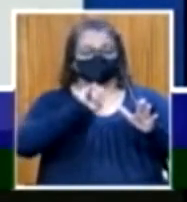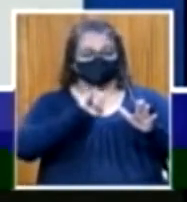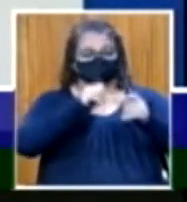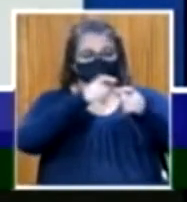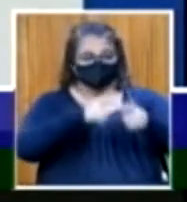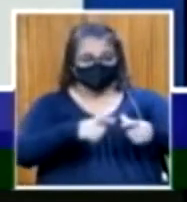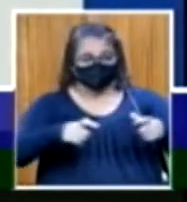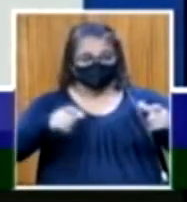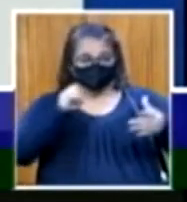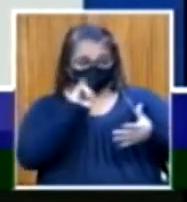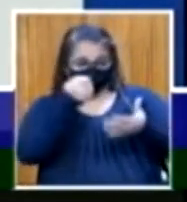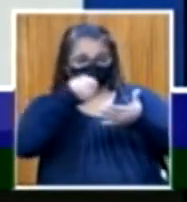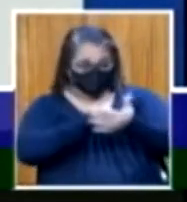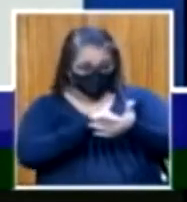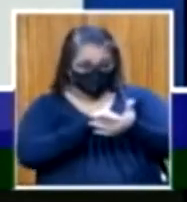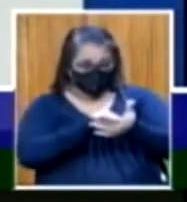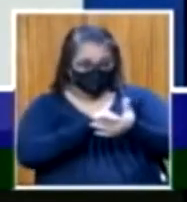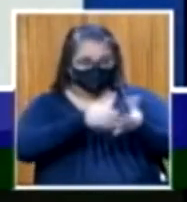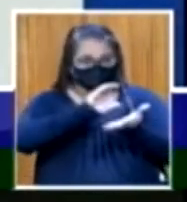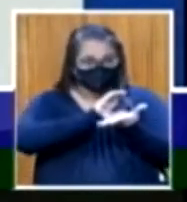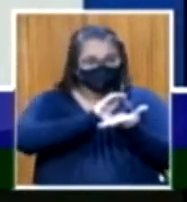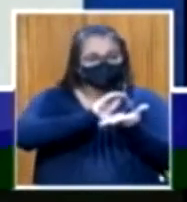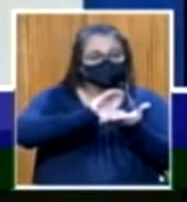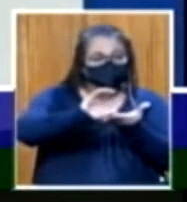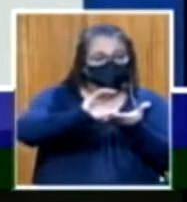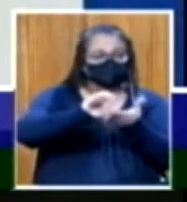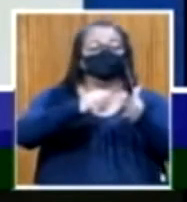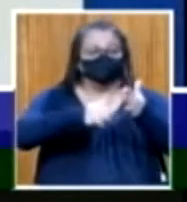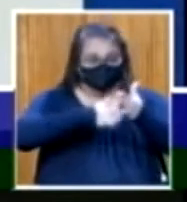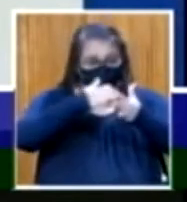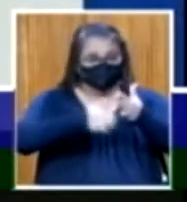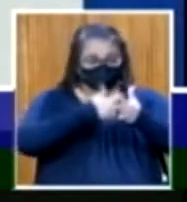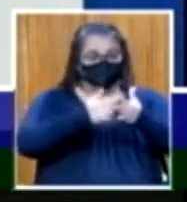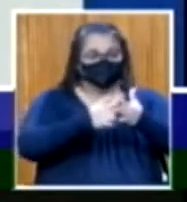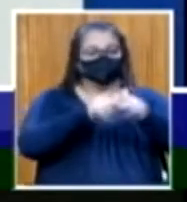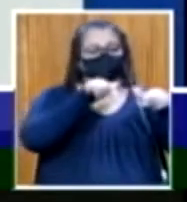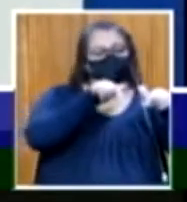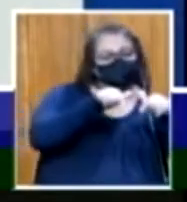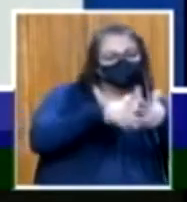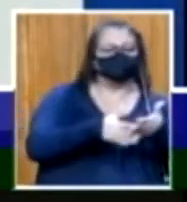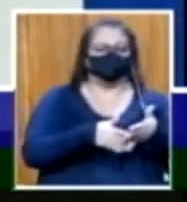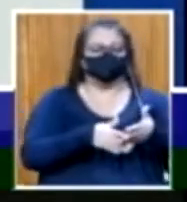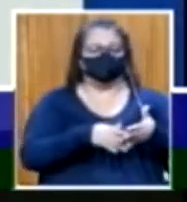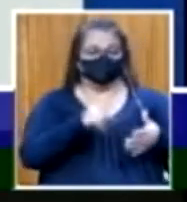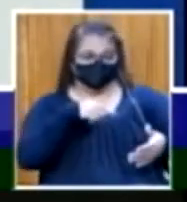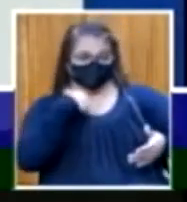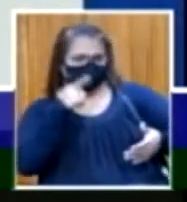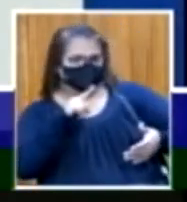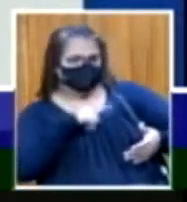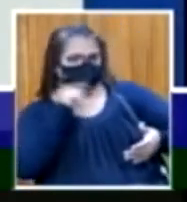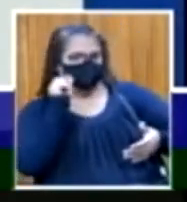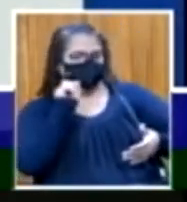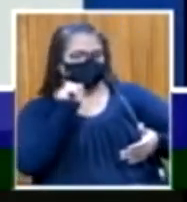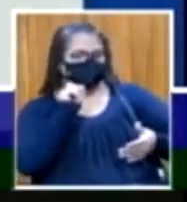aumenta a carga tributária, isso vai ser repassado para o preço do produto ou do serviço. E nós teremos, então, um aumento